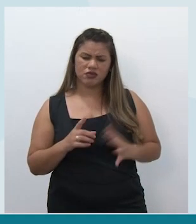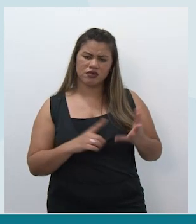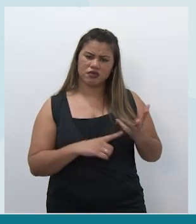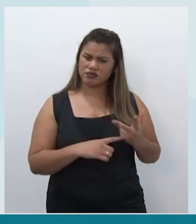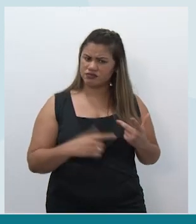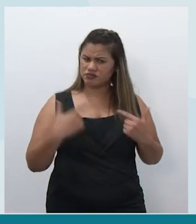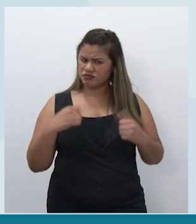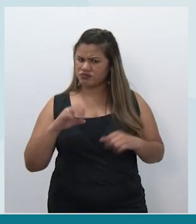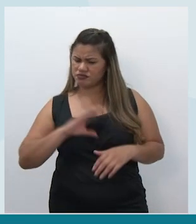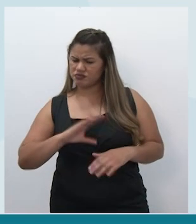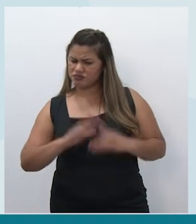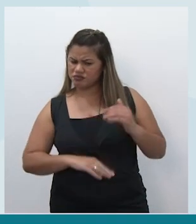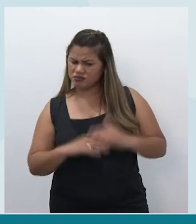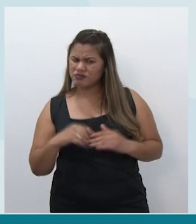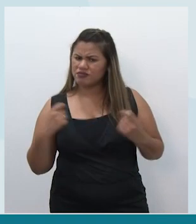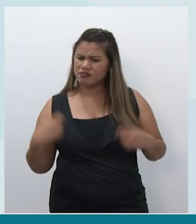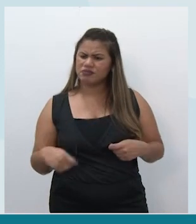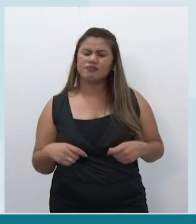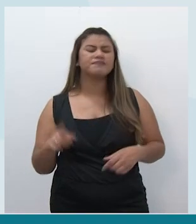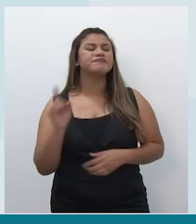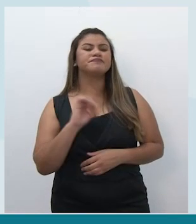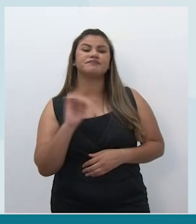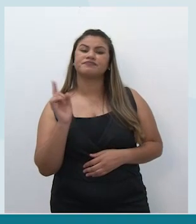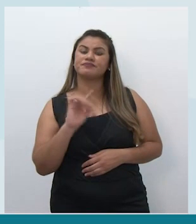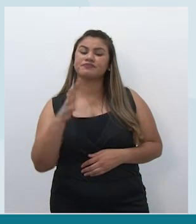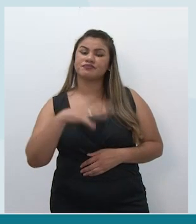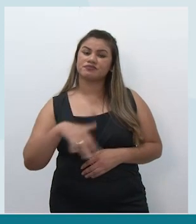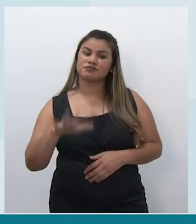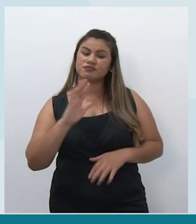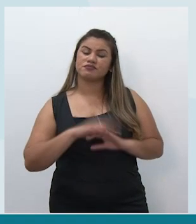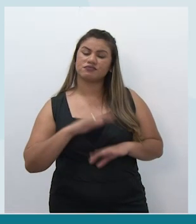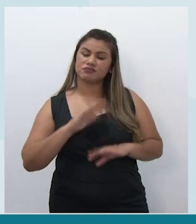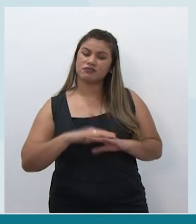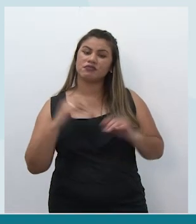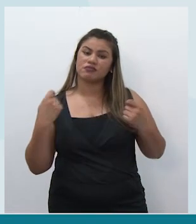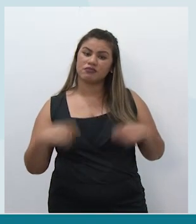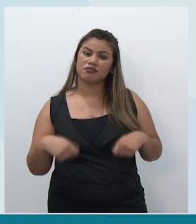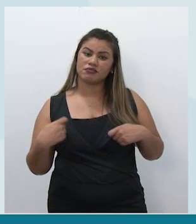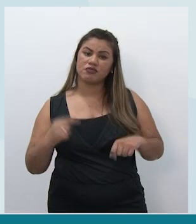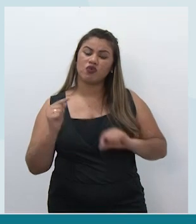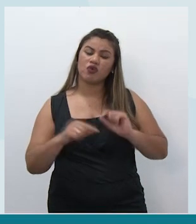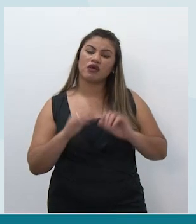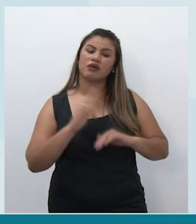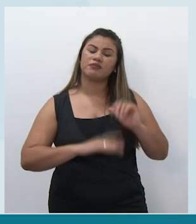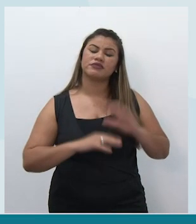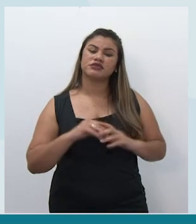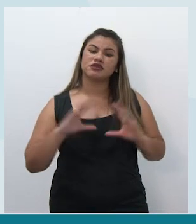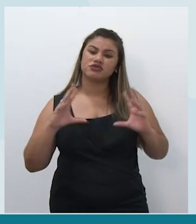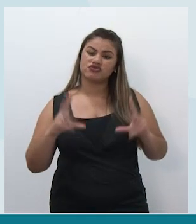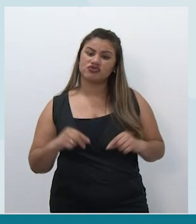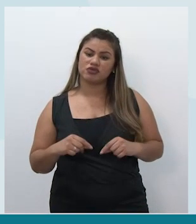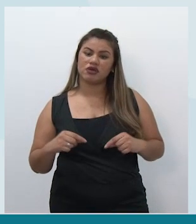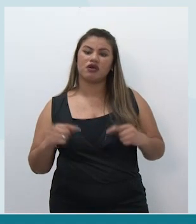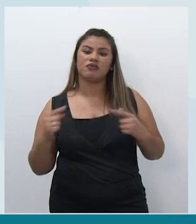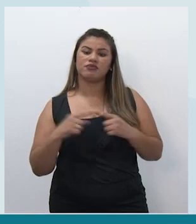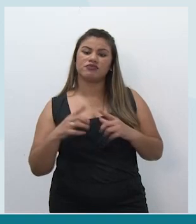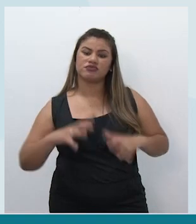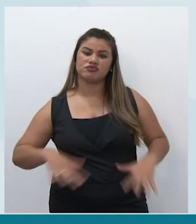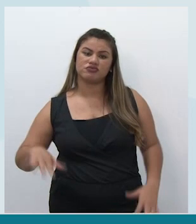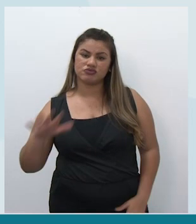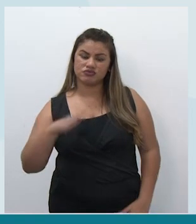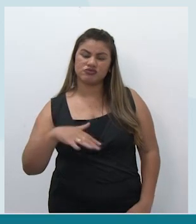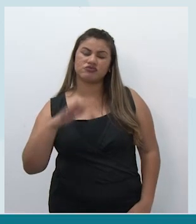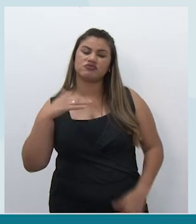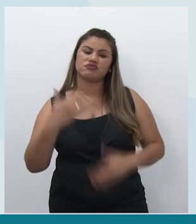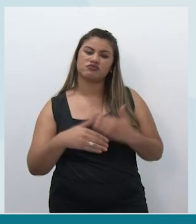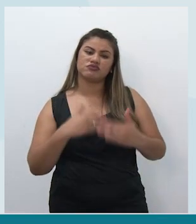Não necessariamente, não é isso. Todos têm que trabalhar e garantir que a habilidade geral, que é comum para todos, seja desenvolvida,